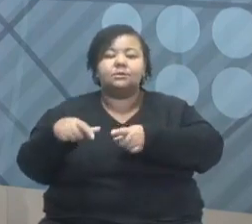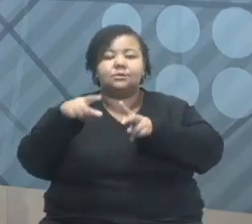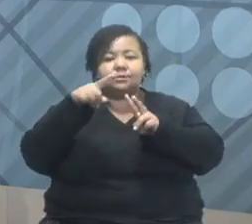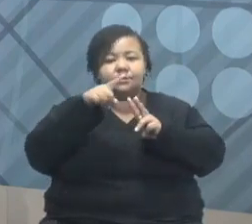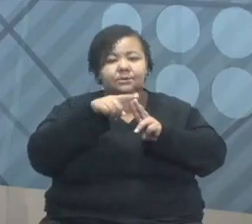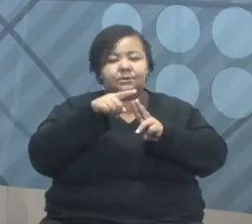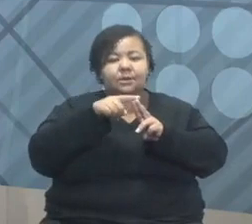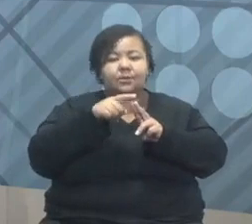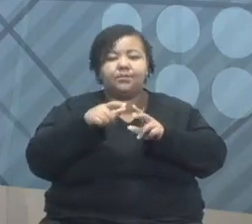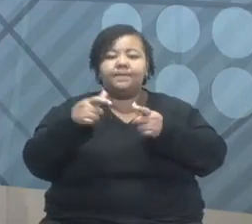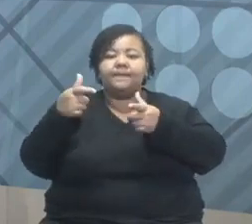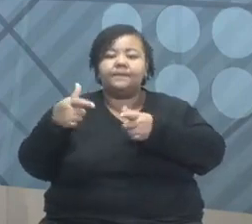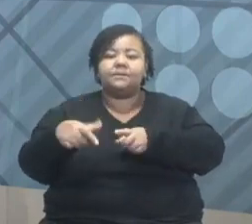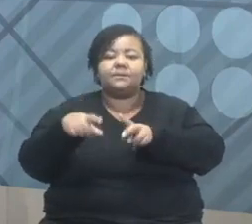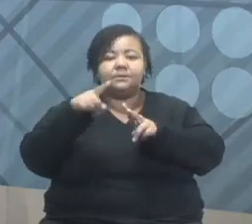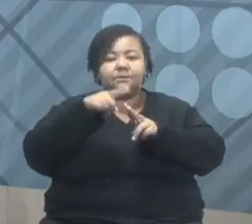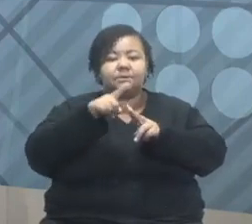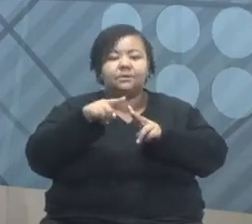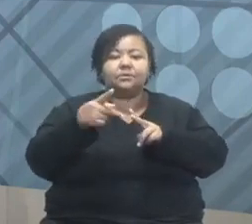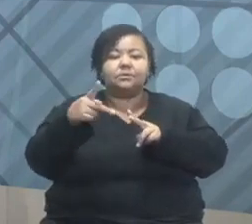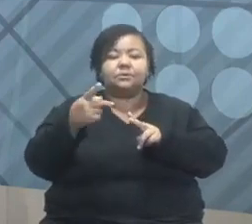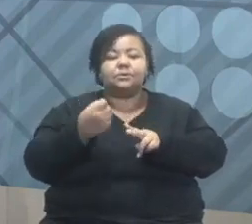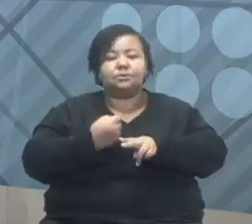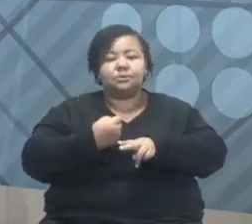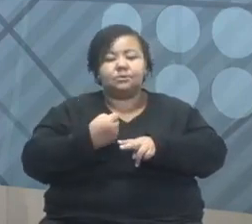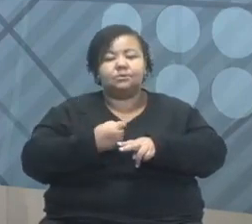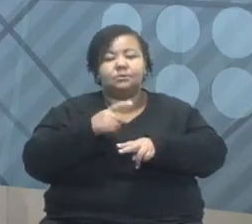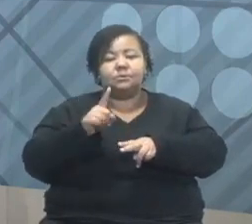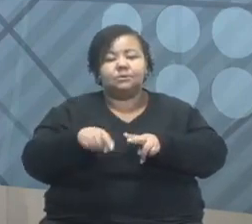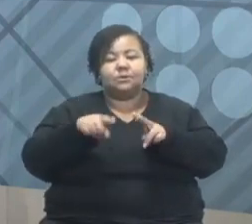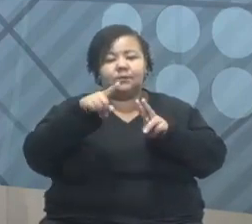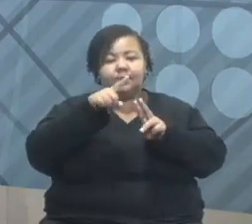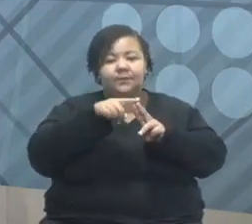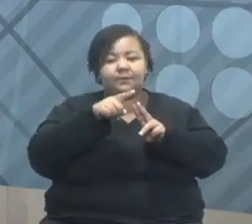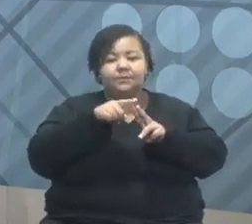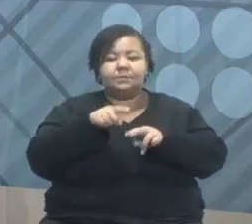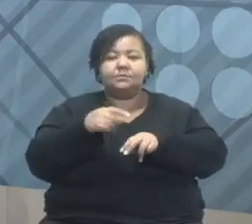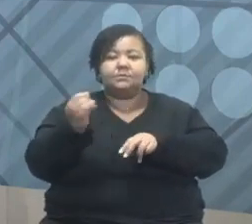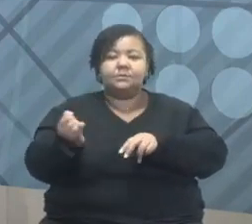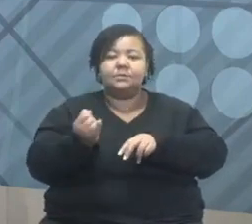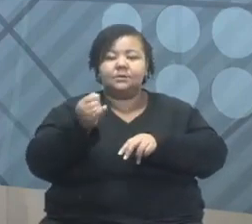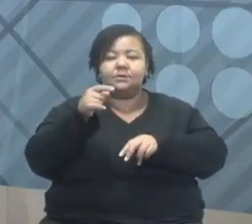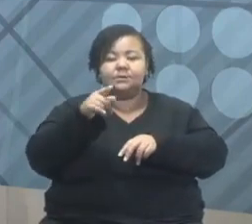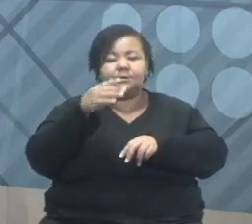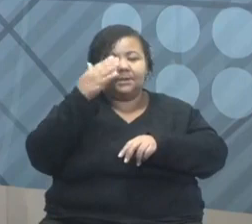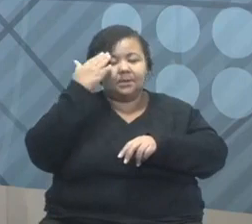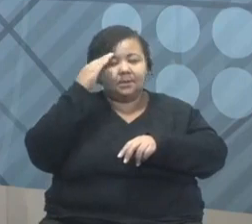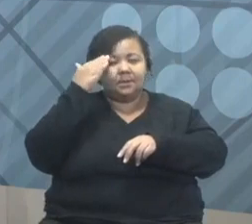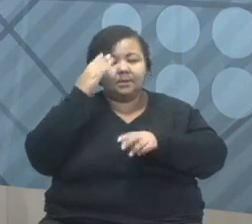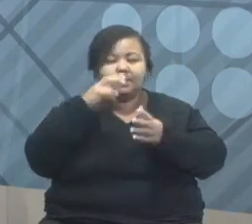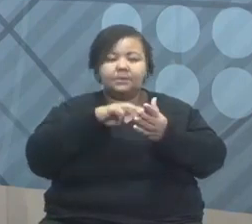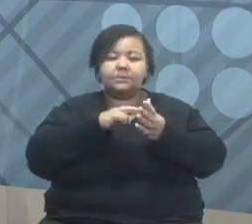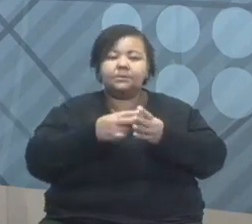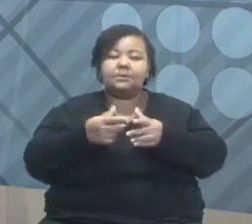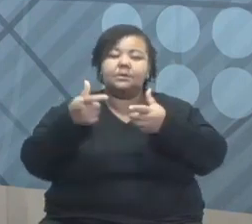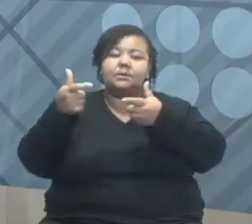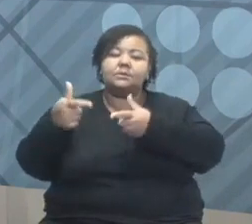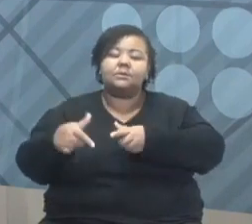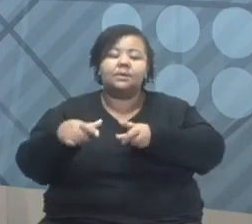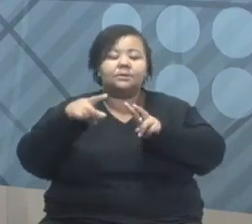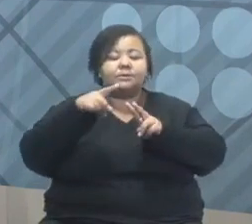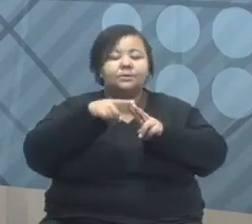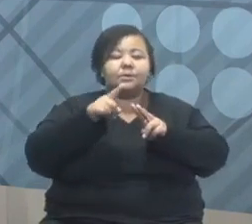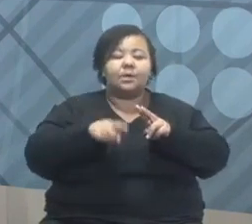vetoriais. Espaços vetoriais, seus elementos são vetores. Então, é importante que você entenda o que é um espaço vetorial, o que